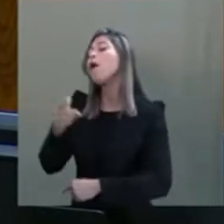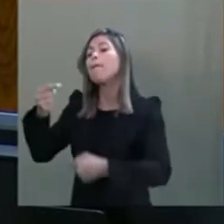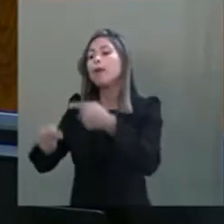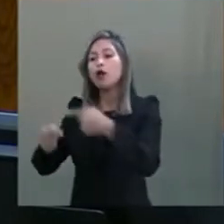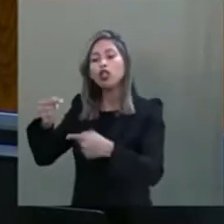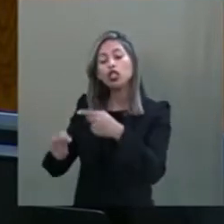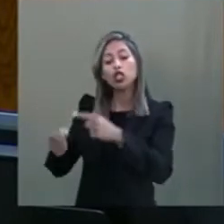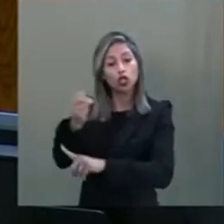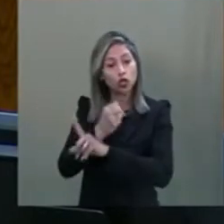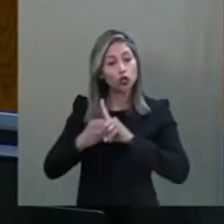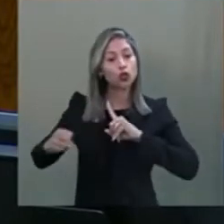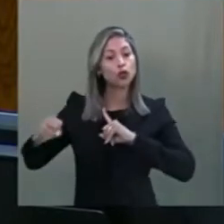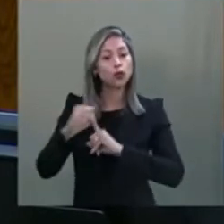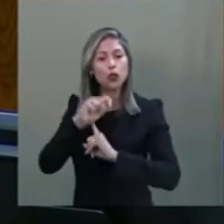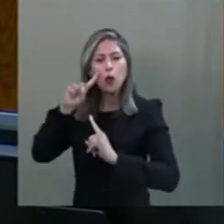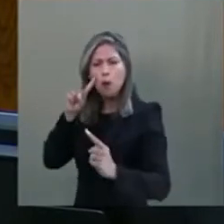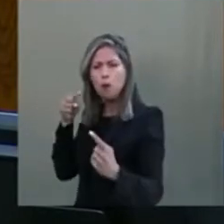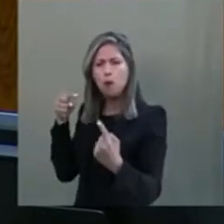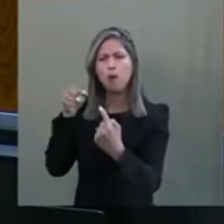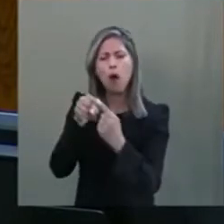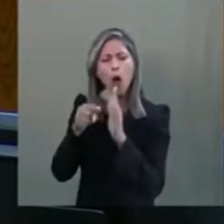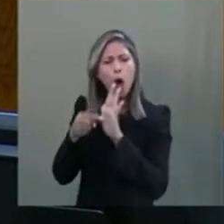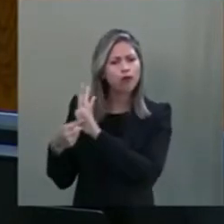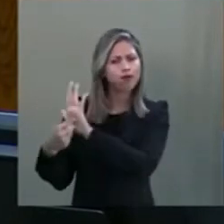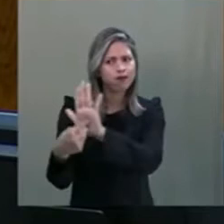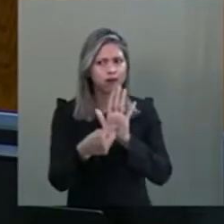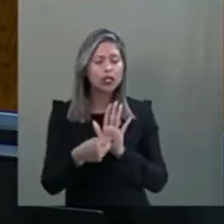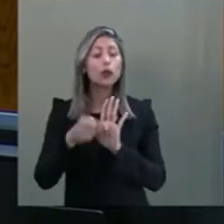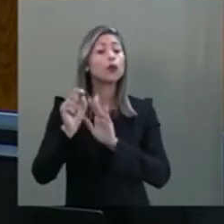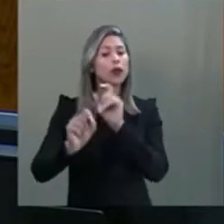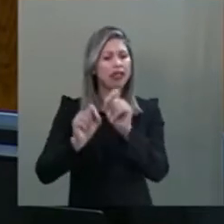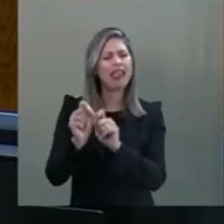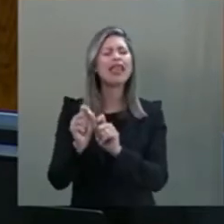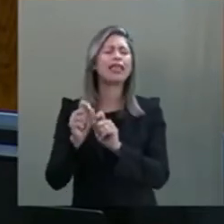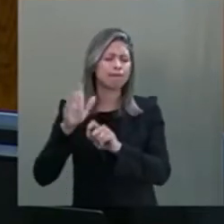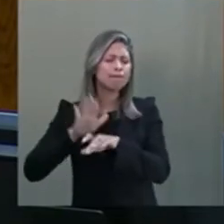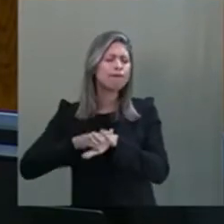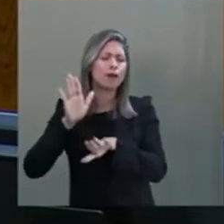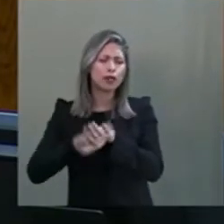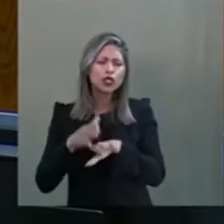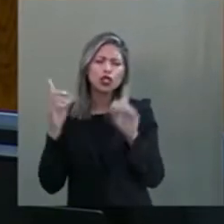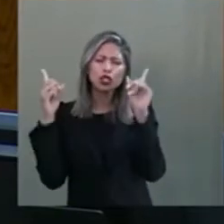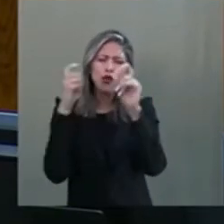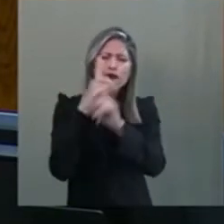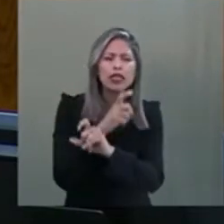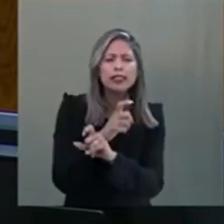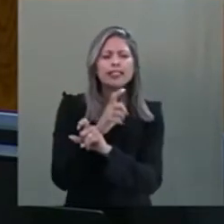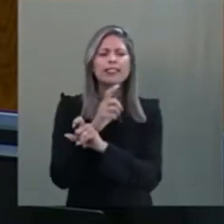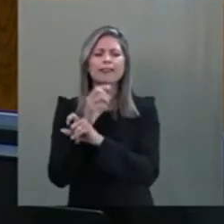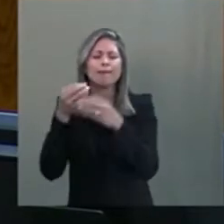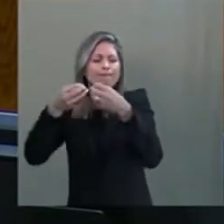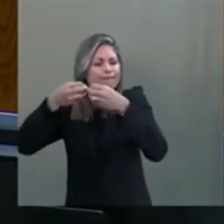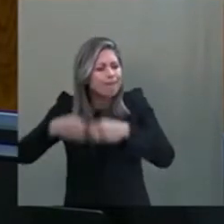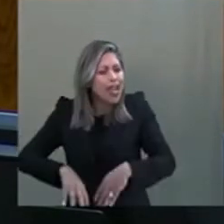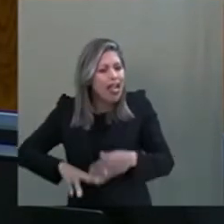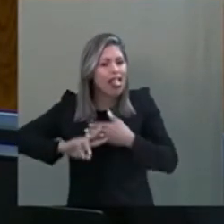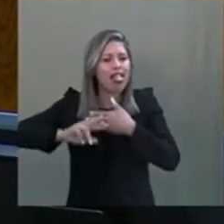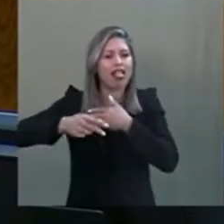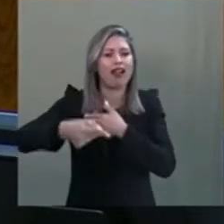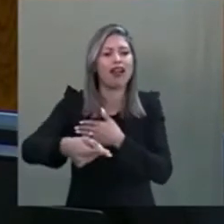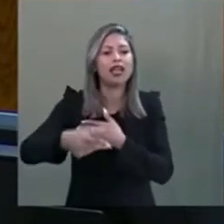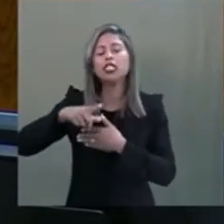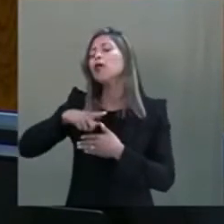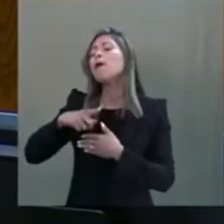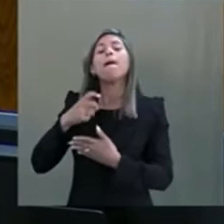sociais aponta um quadro ainda precário no Brasil, exigindo de